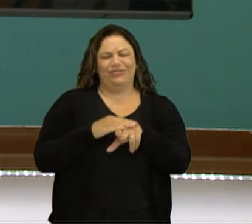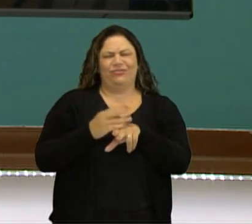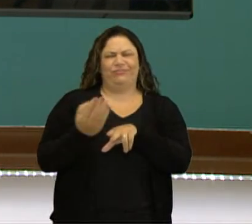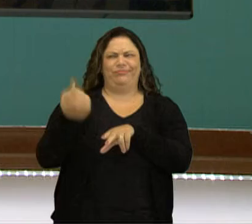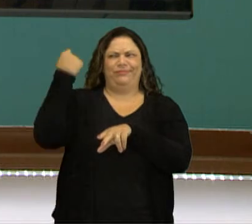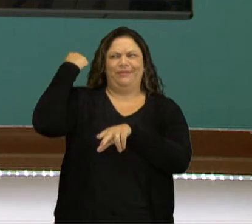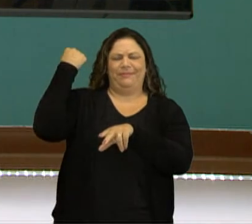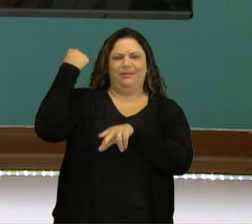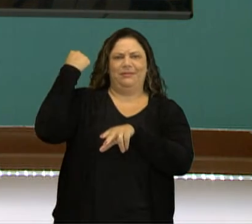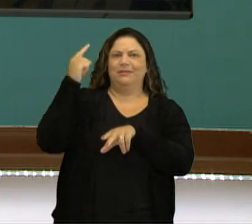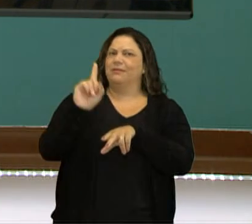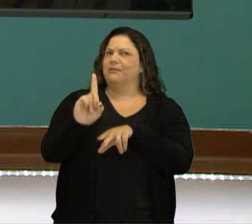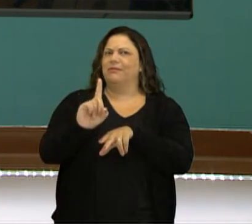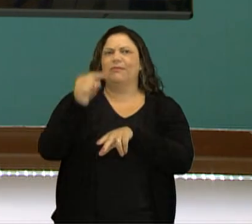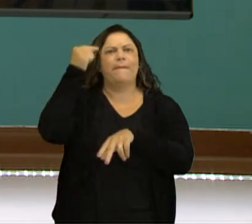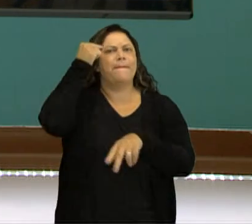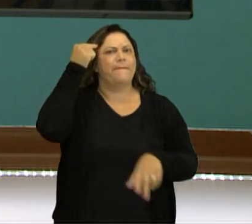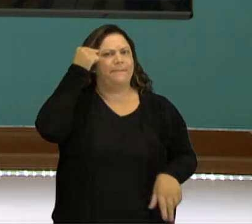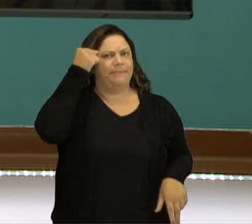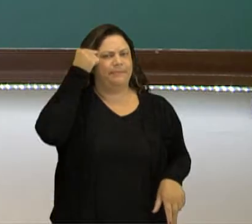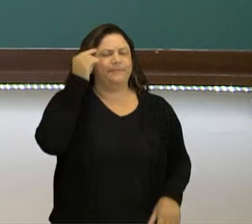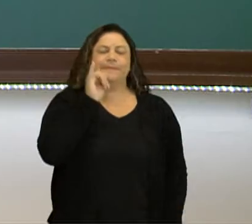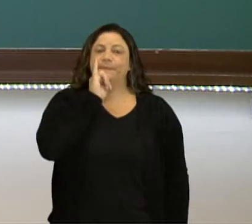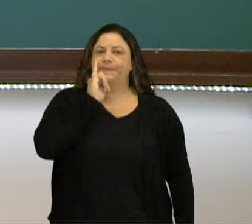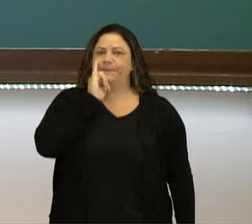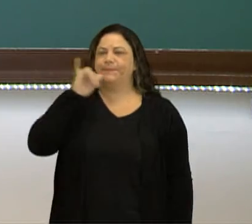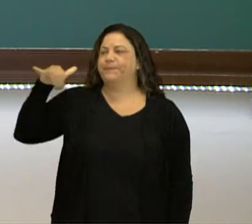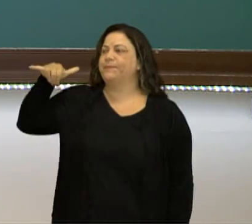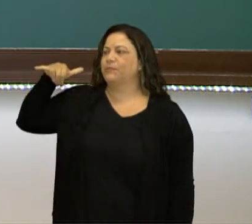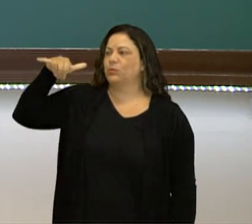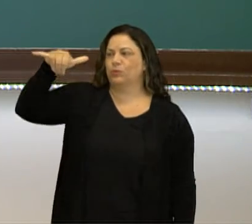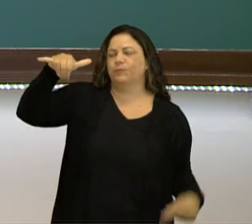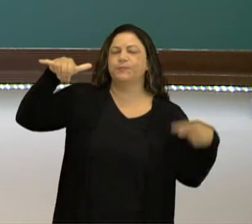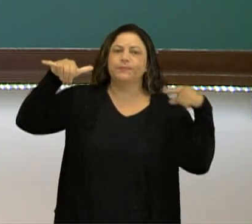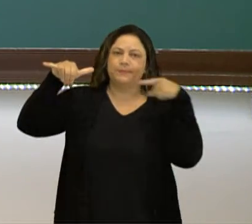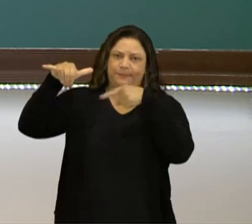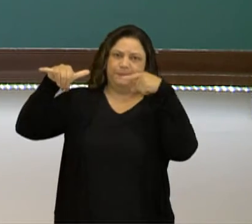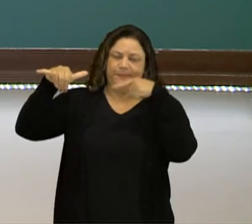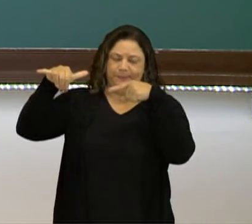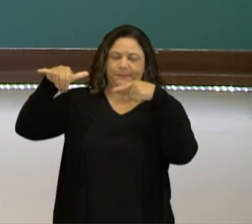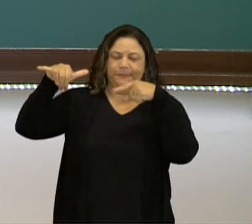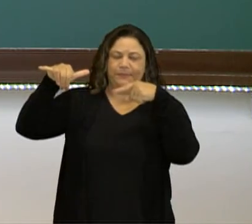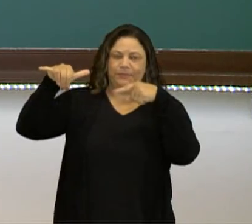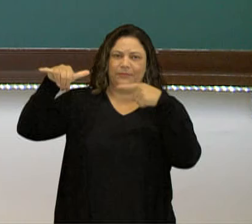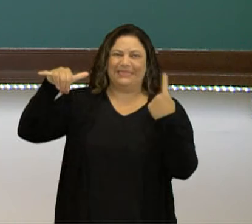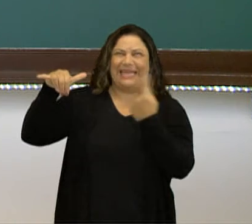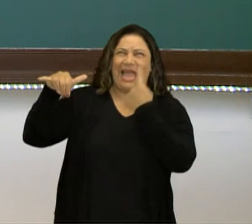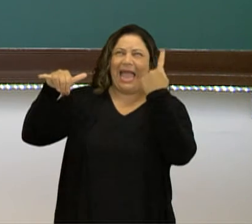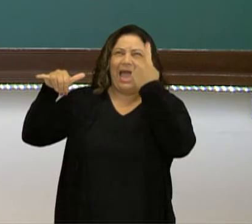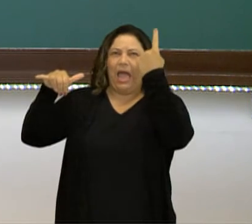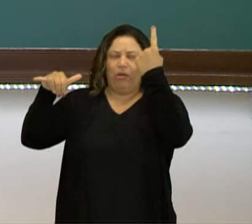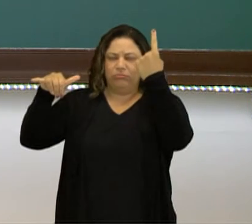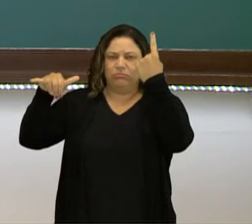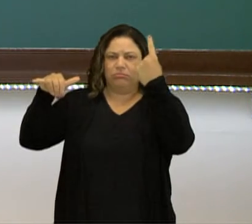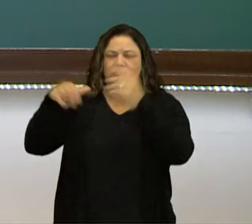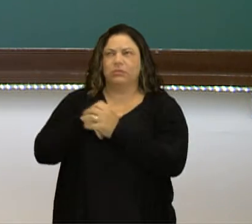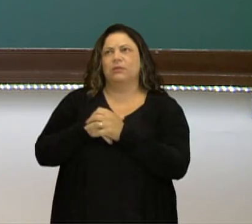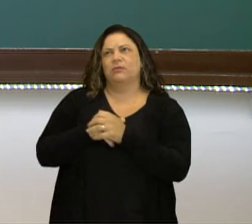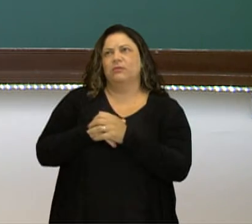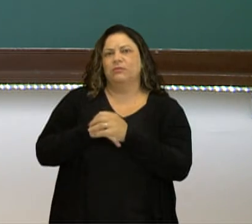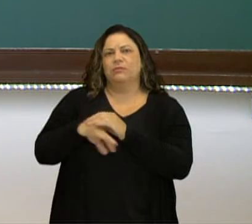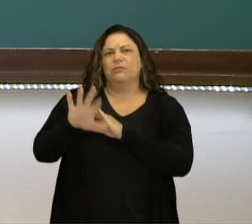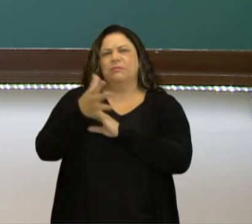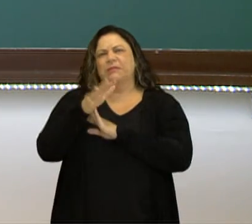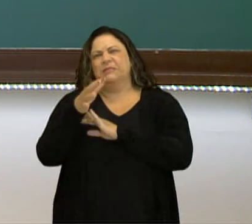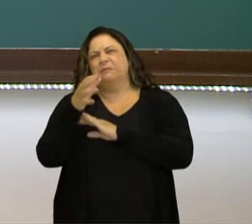frente. É só você pensar dentro de um avião. O avião está a uma velocidade extremamente alta. Como eu falei, 500, 600,